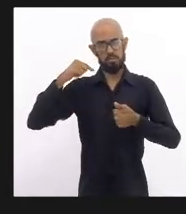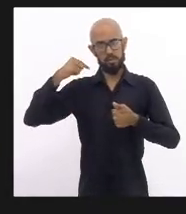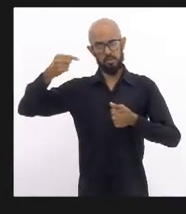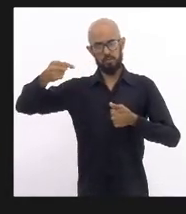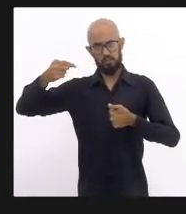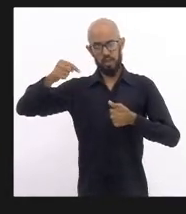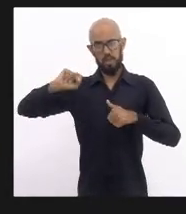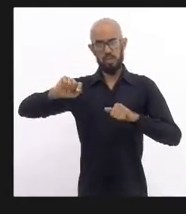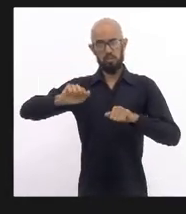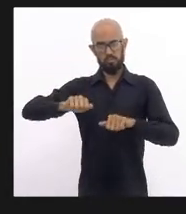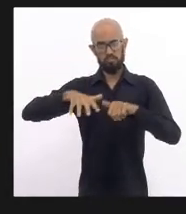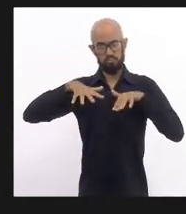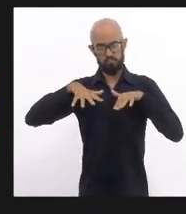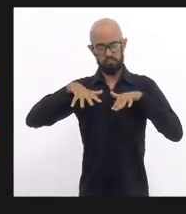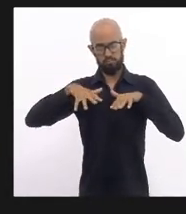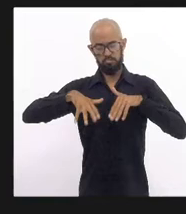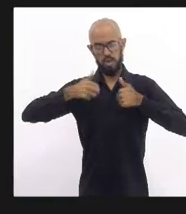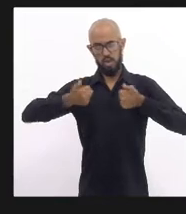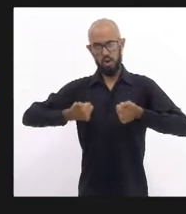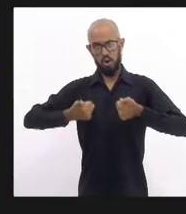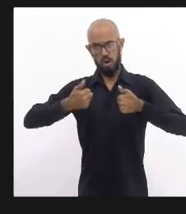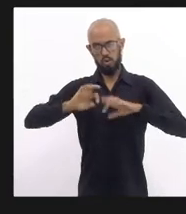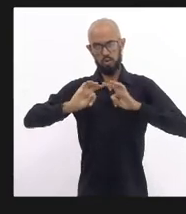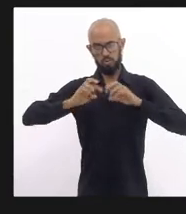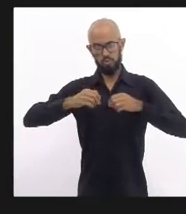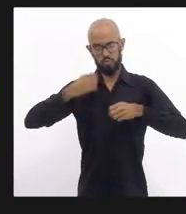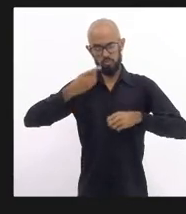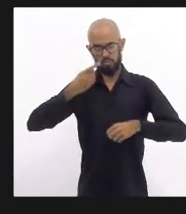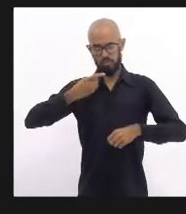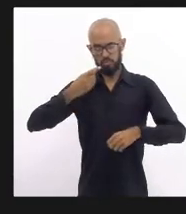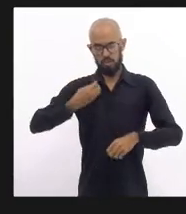quórum ampliado, com a presença dos deputados.